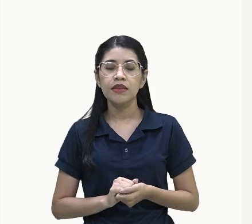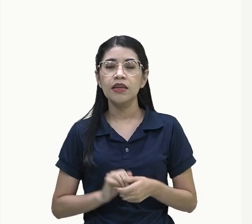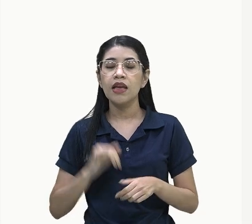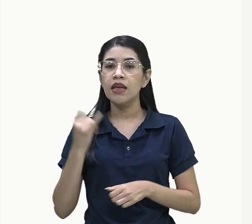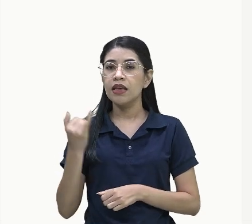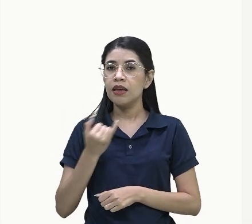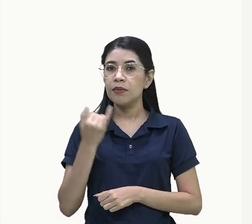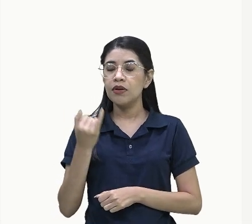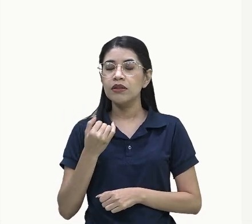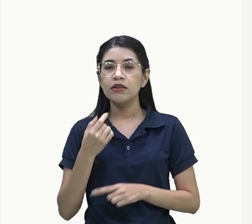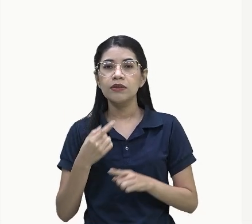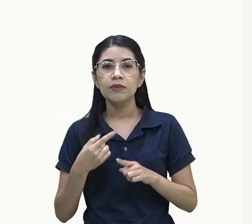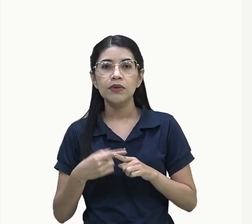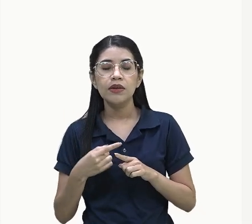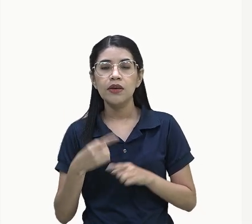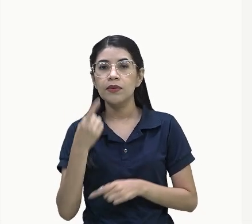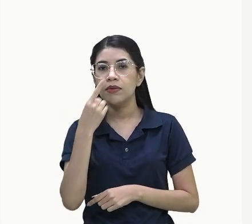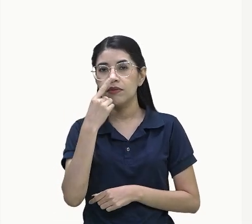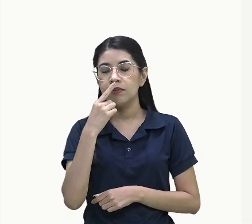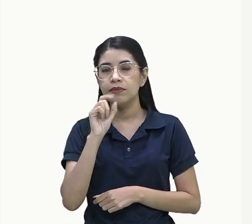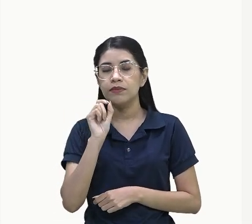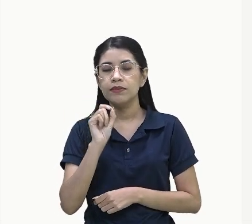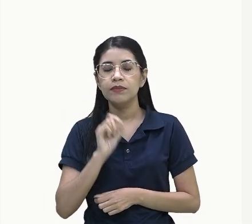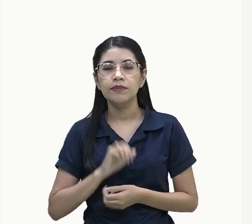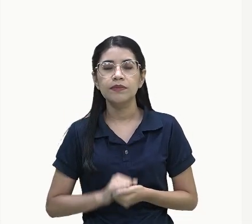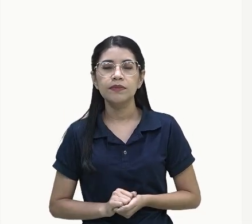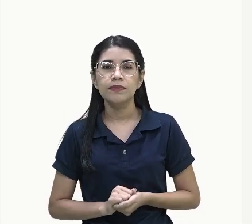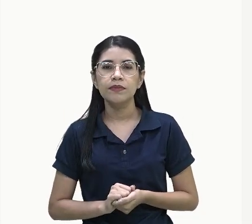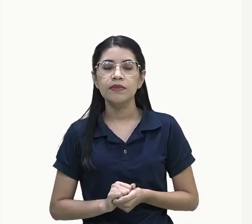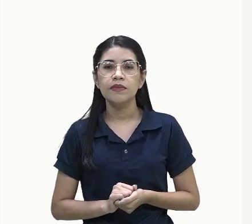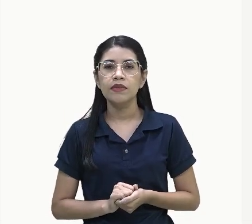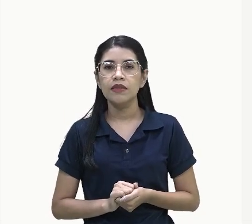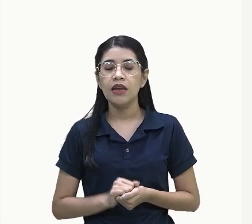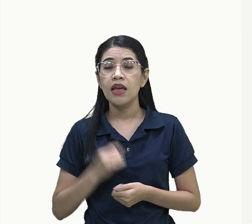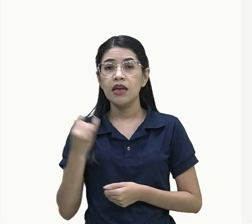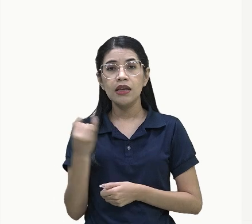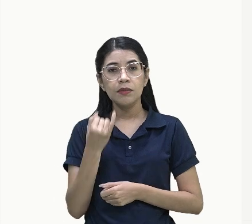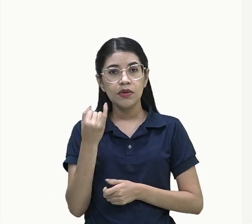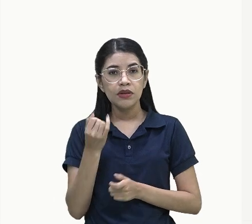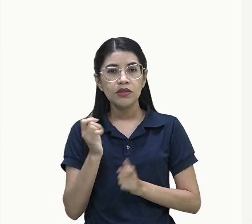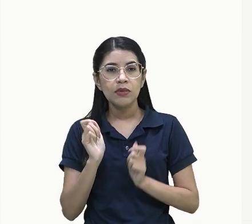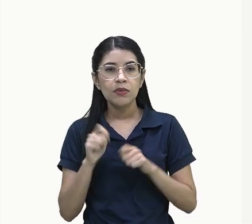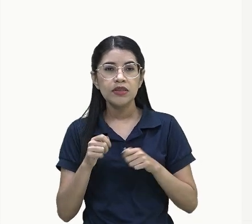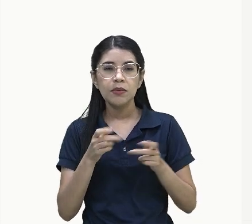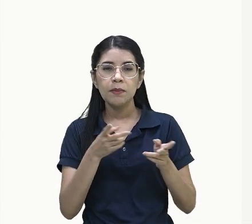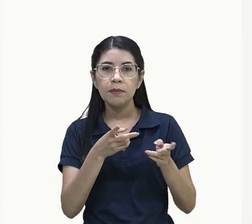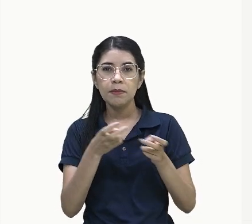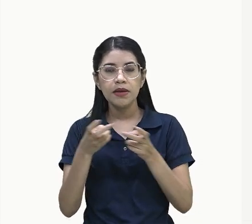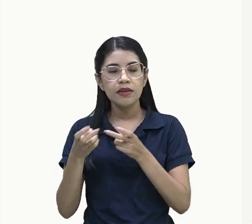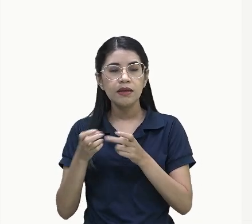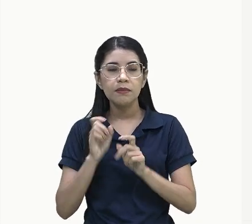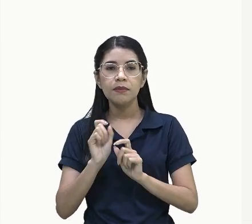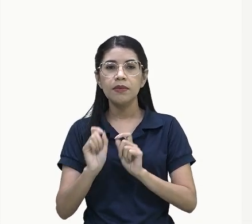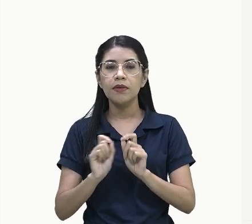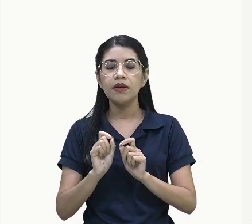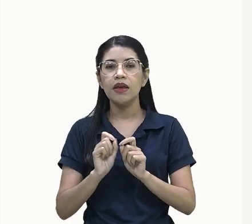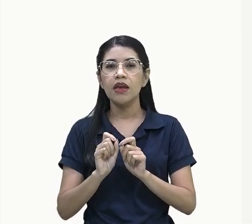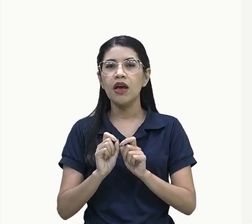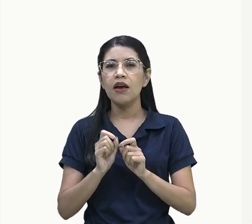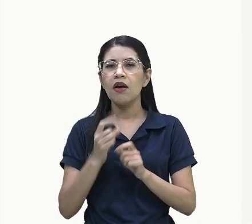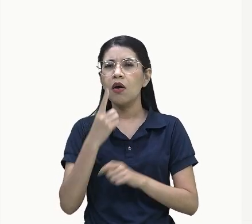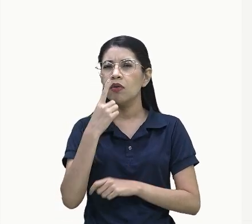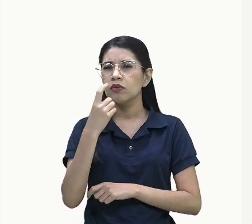sobre esse órgão receptor é que ele é essencial para a identificação, olha, quando eu falei de cheiros,